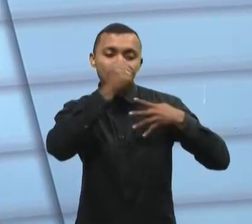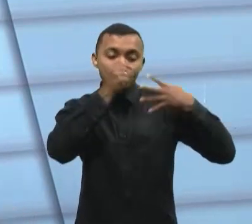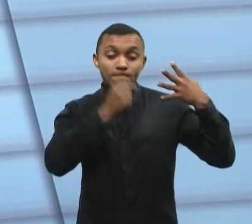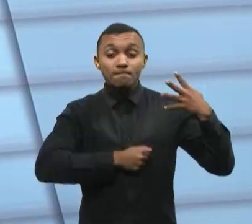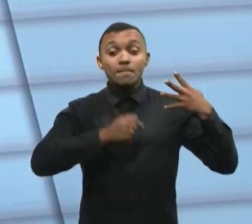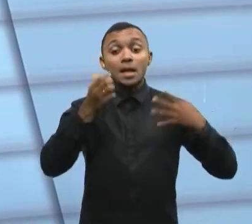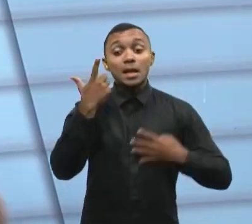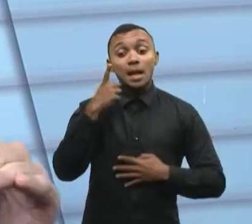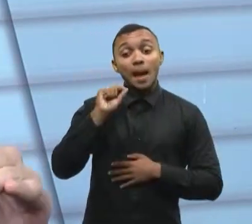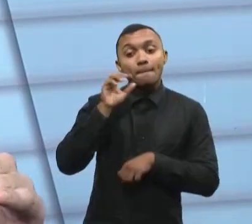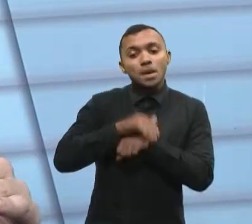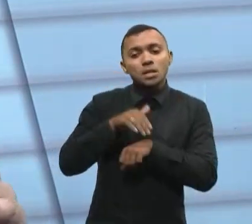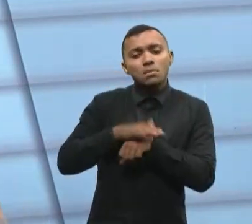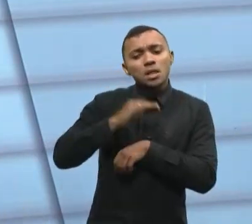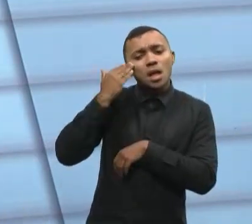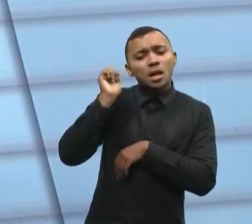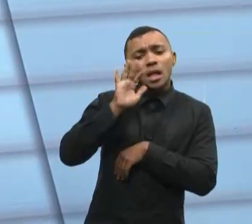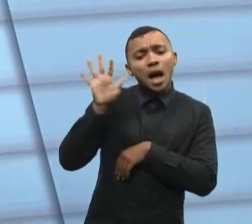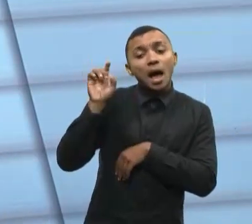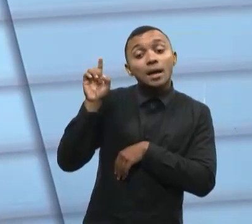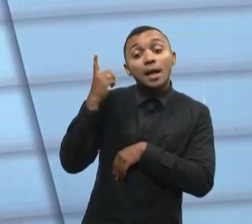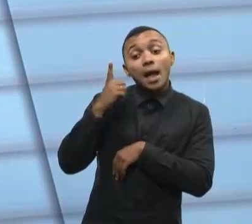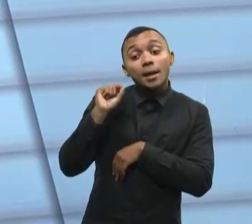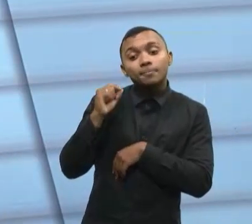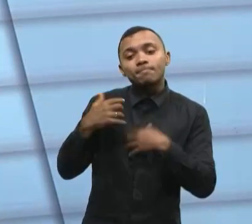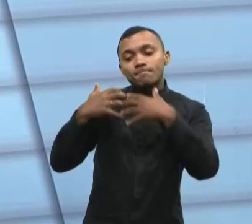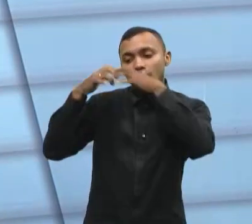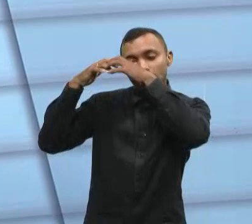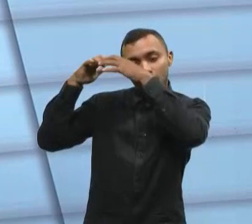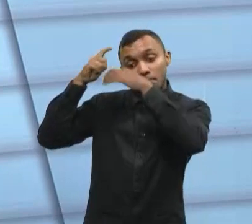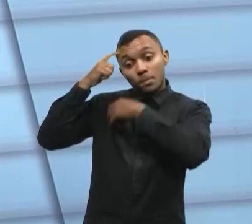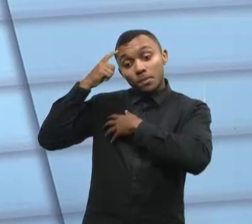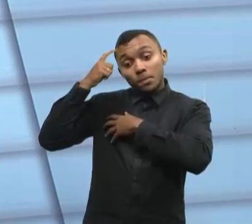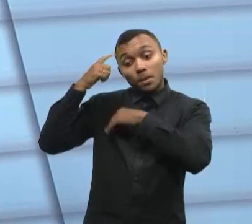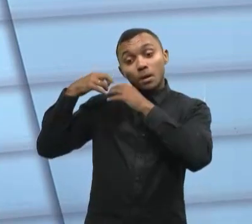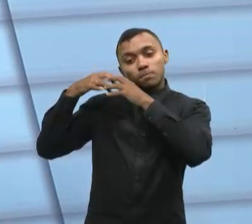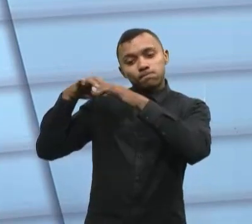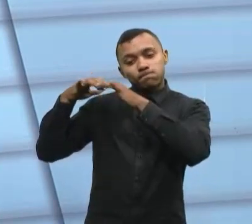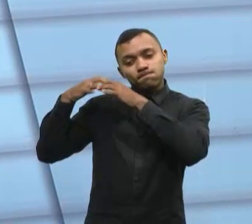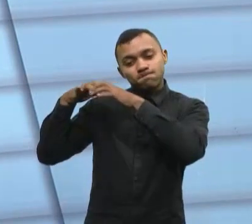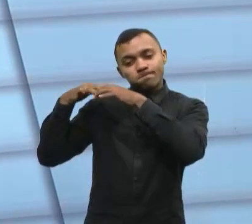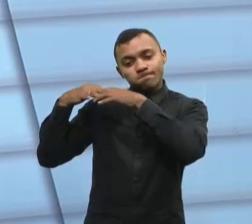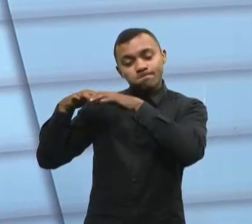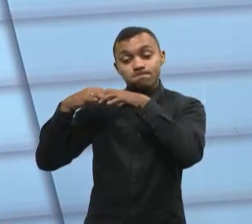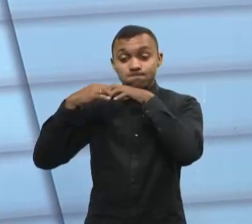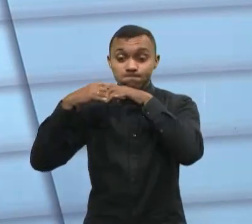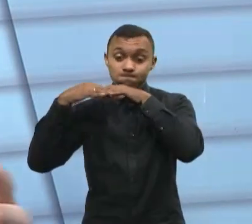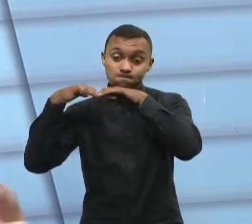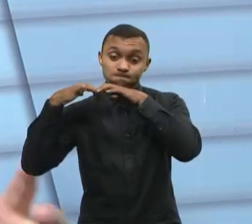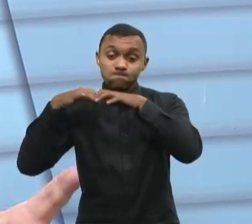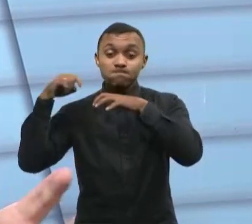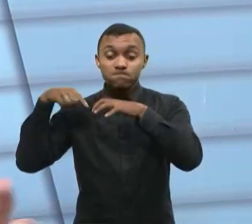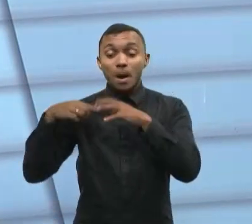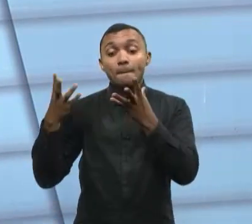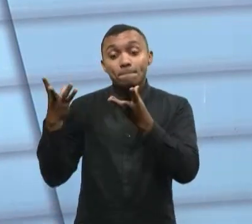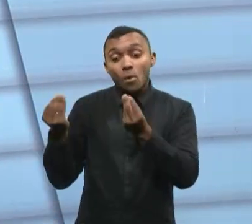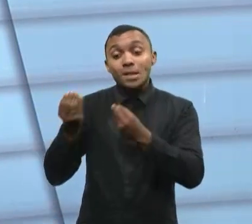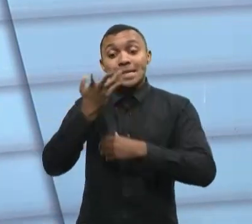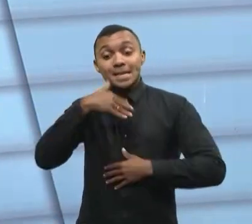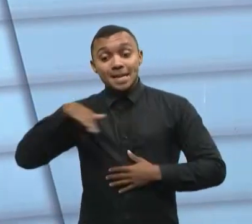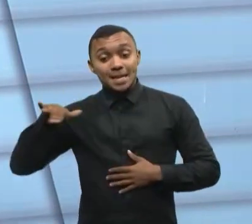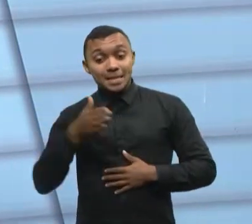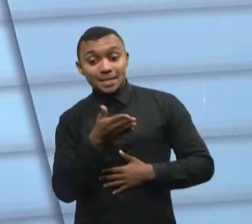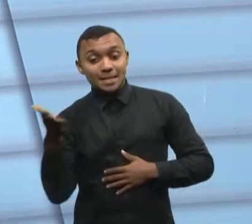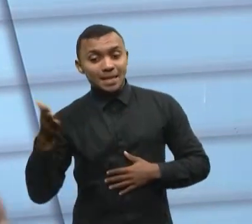quem vai interpretar e modular isso é o nosso cérebro. Né? Então, tem uma porcentagem bastante grande das crianças, dos indivíduos com autismo,